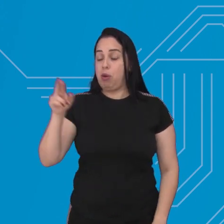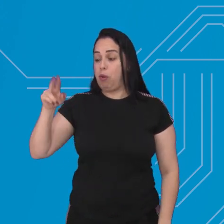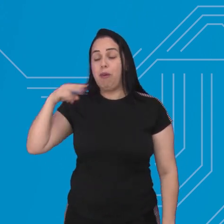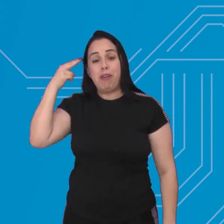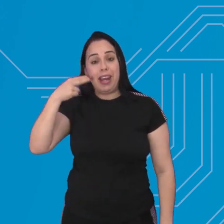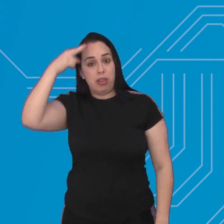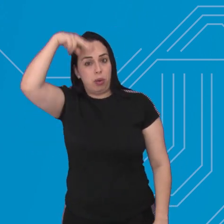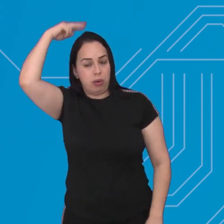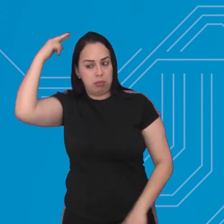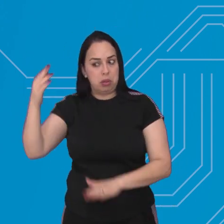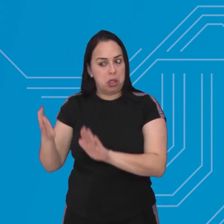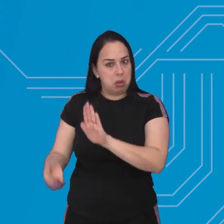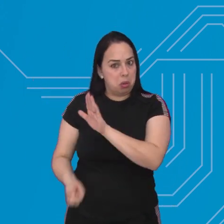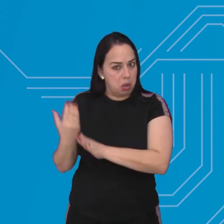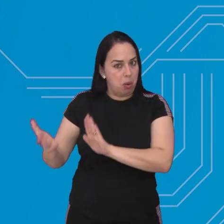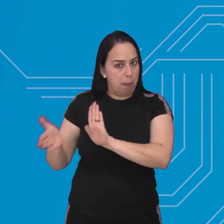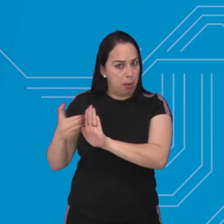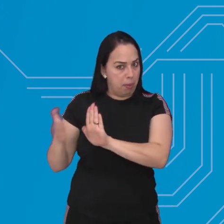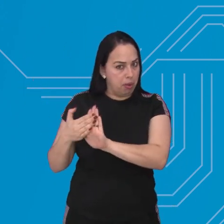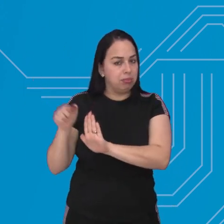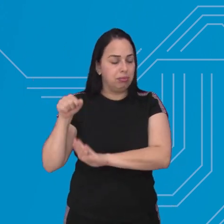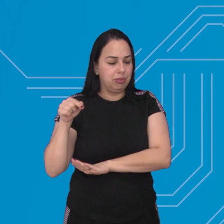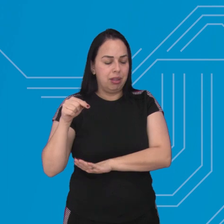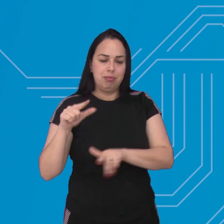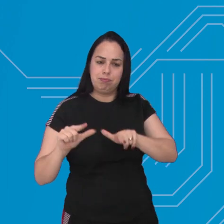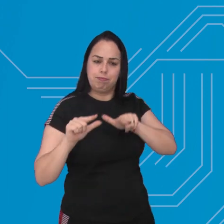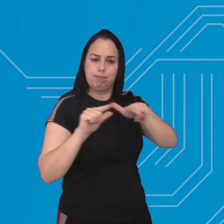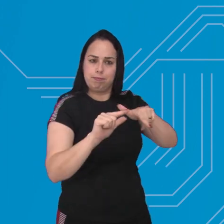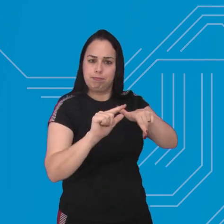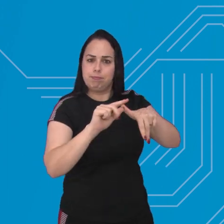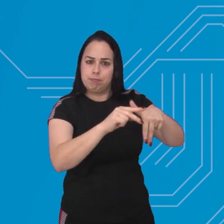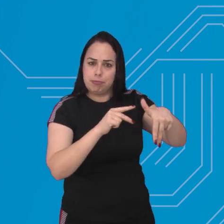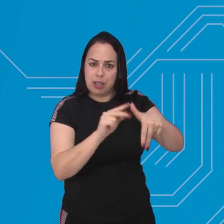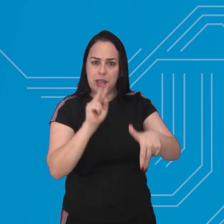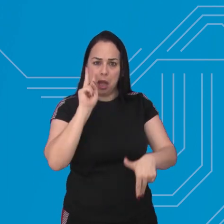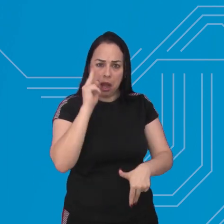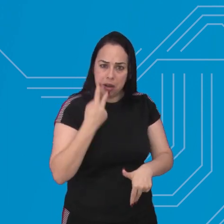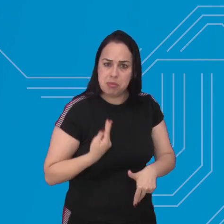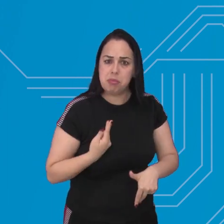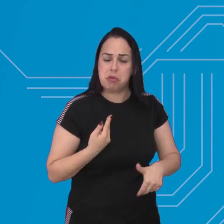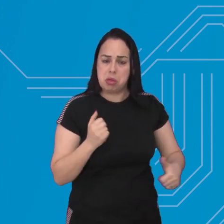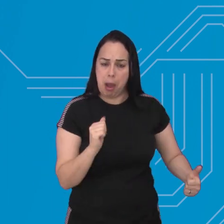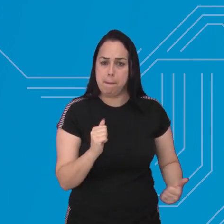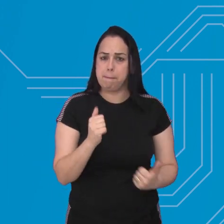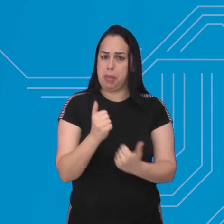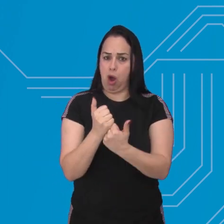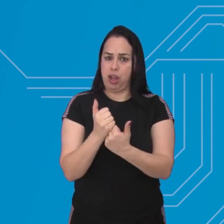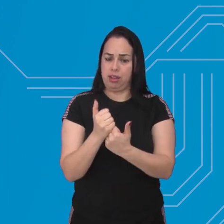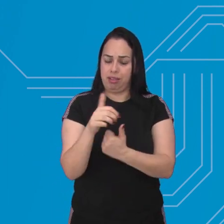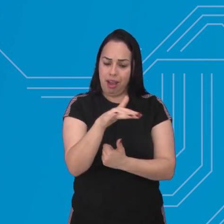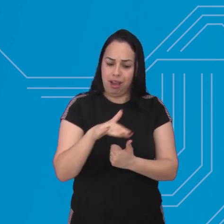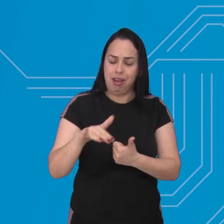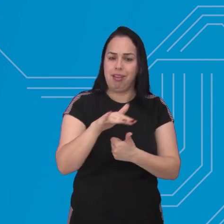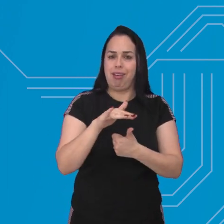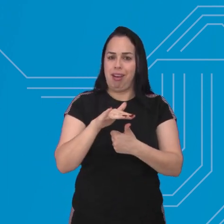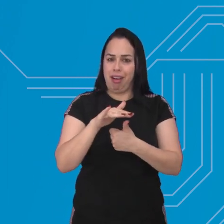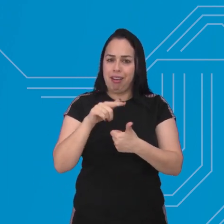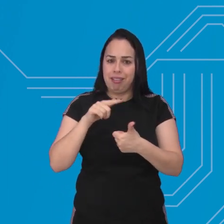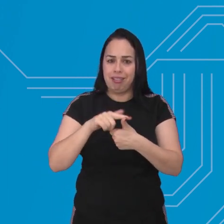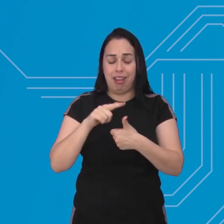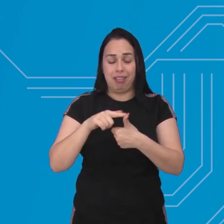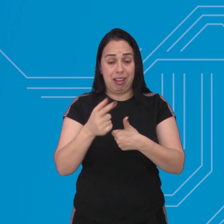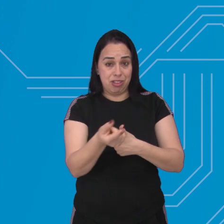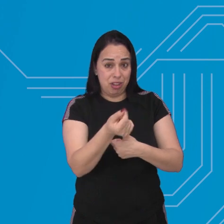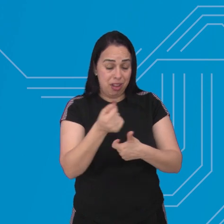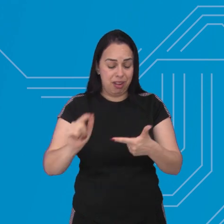vereador Robertinho da Padaria, que foi o autor da honraria, ela serve de reconhecimento ao apoio de Fernando para o município, seja na